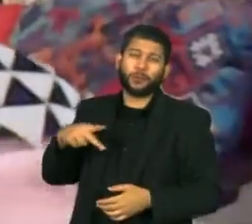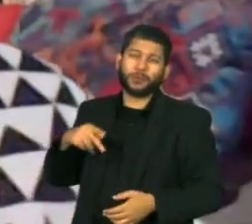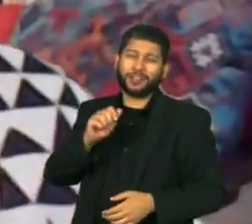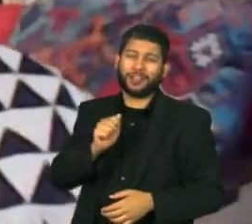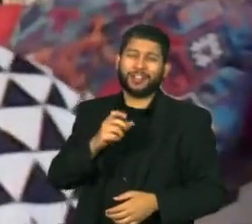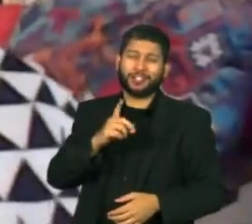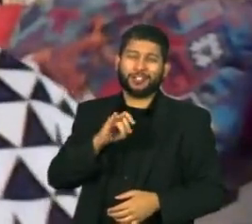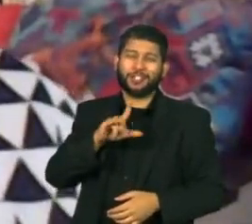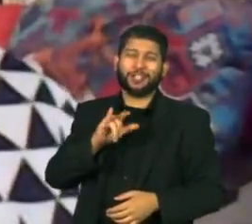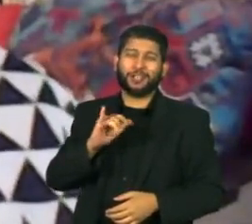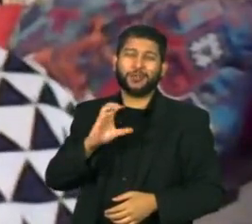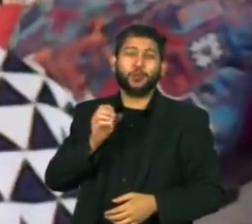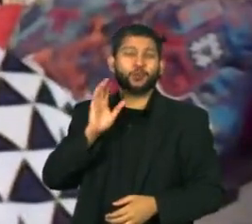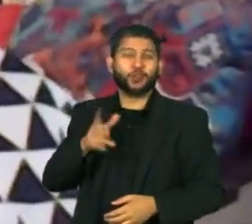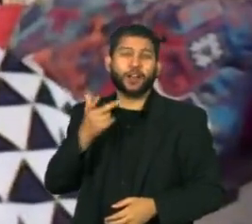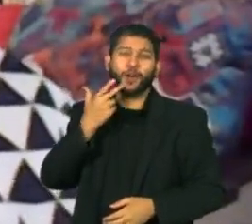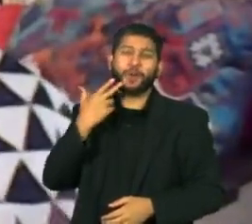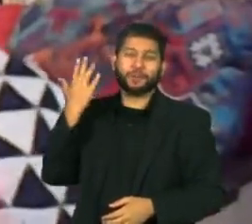Jatene já disse isso